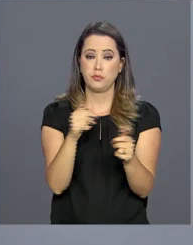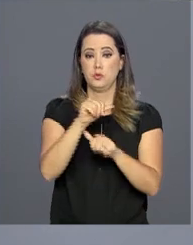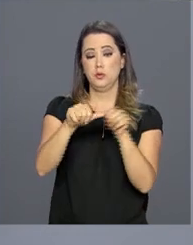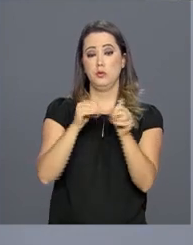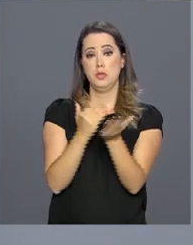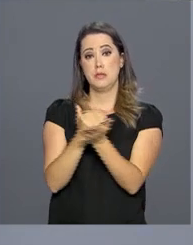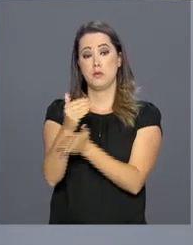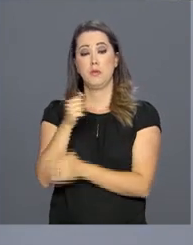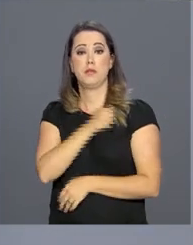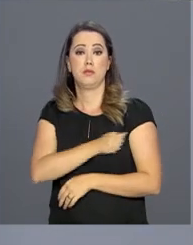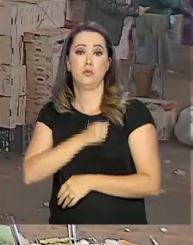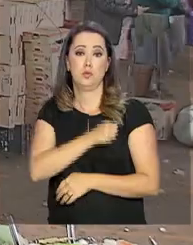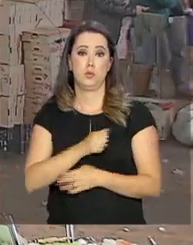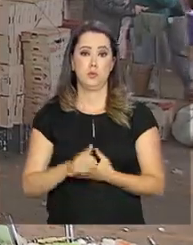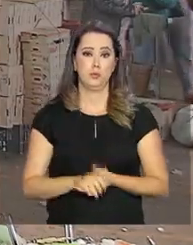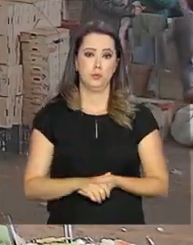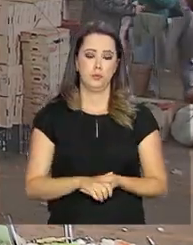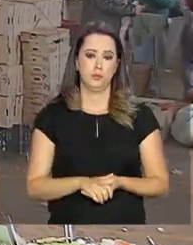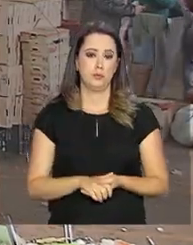em agosto.